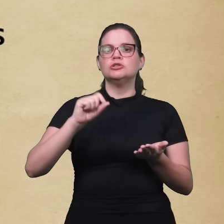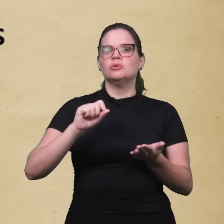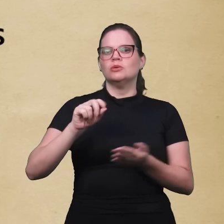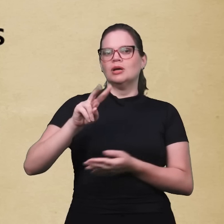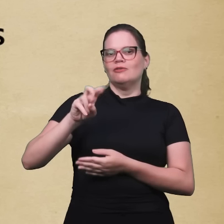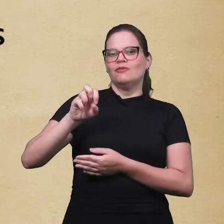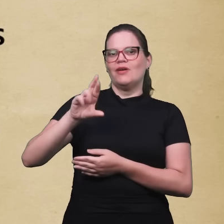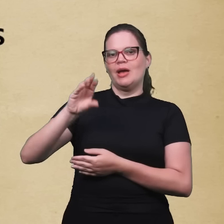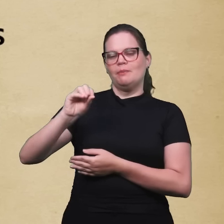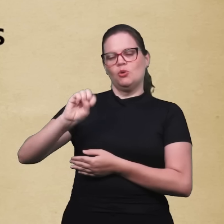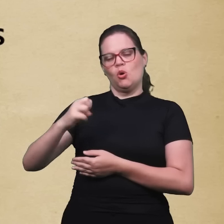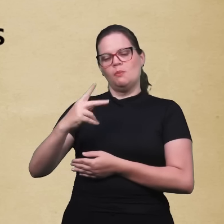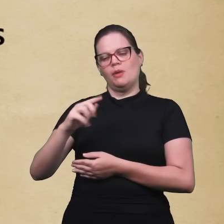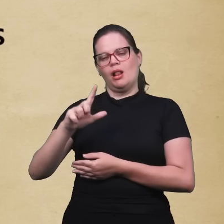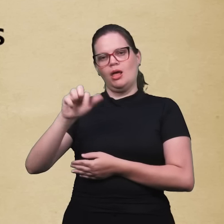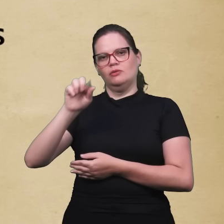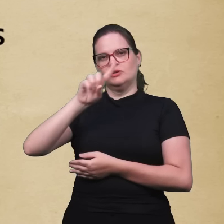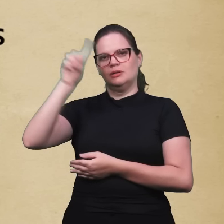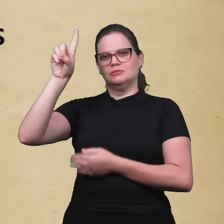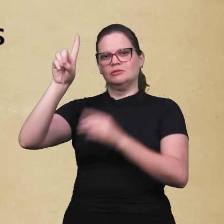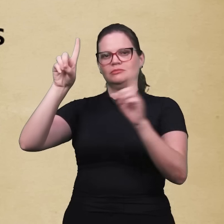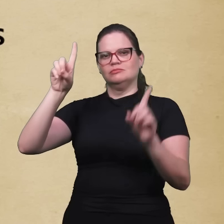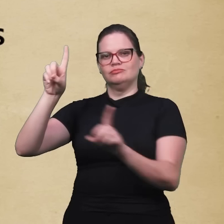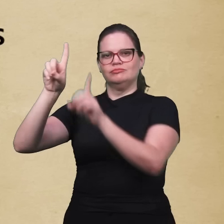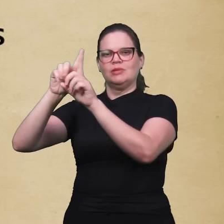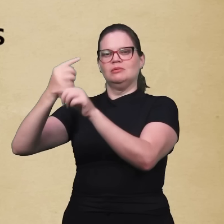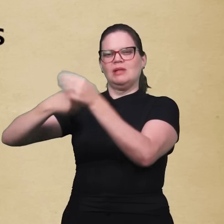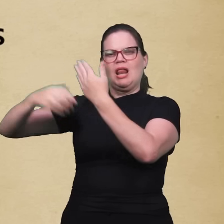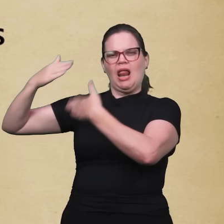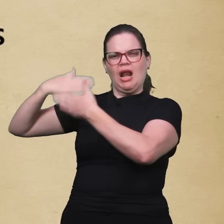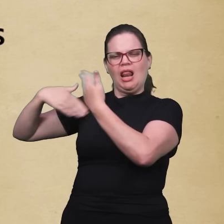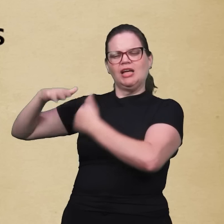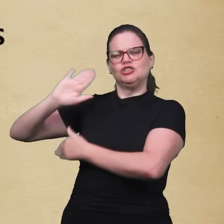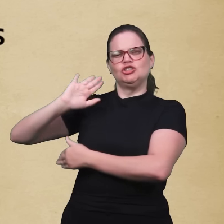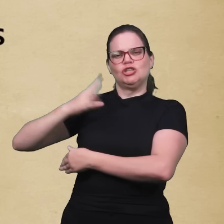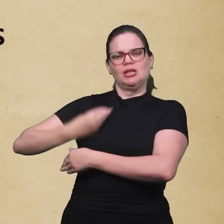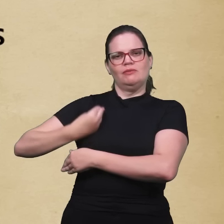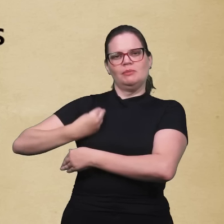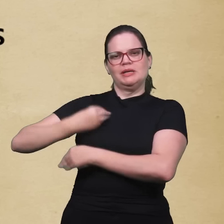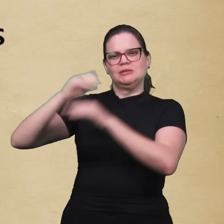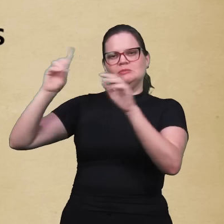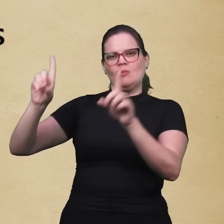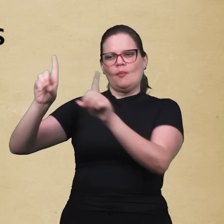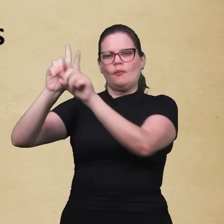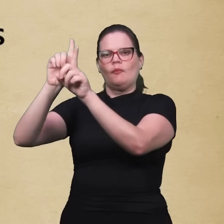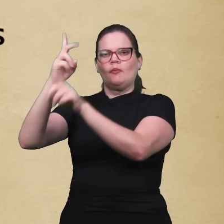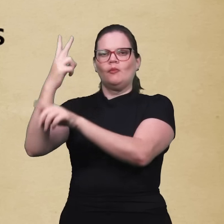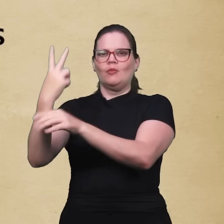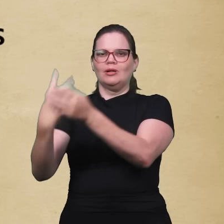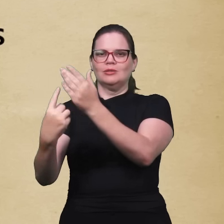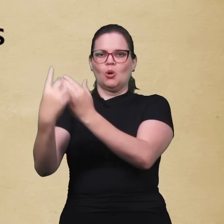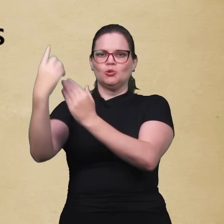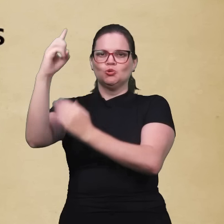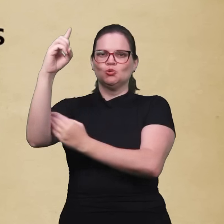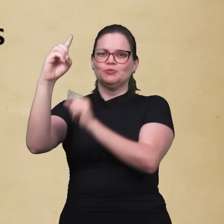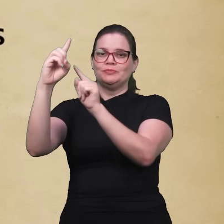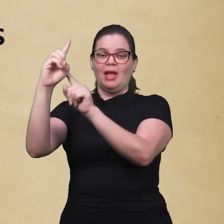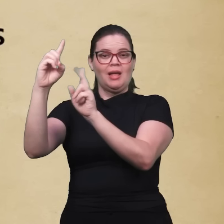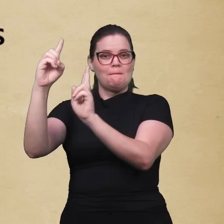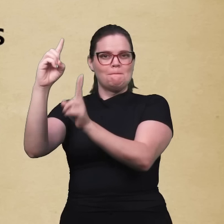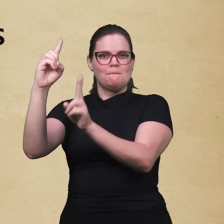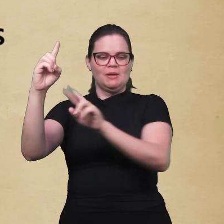com Deus, e o Verbo era Deus. Ele estava no princípio com Deus. Todas as